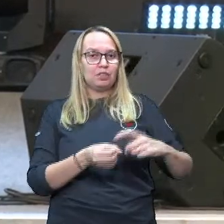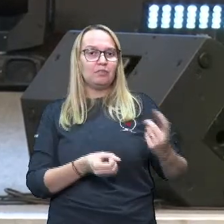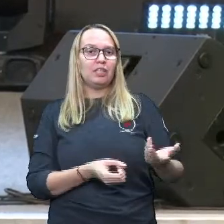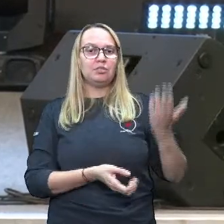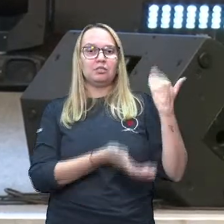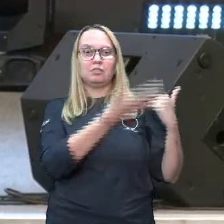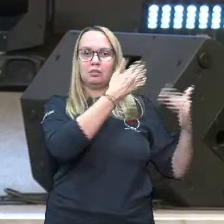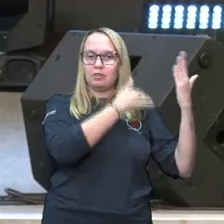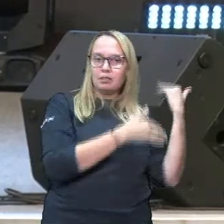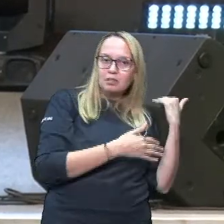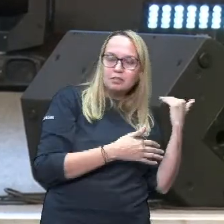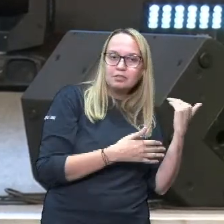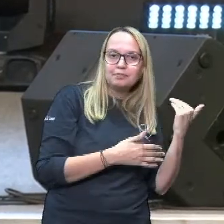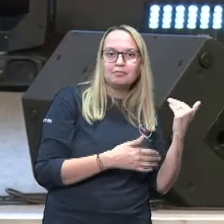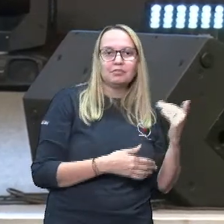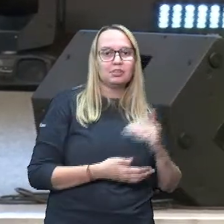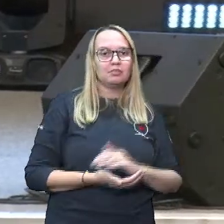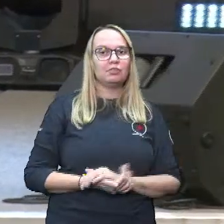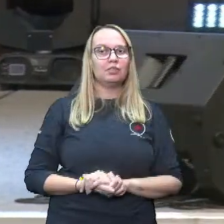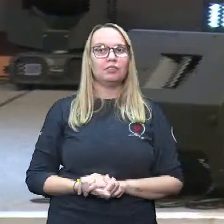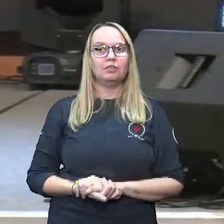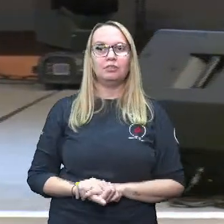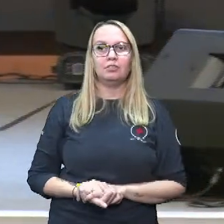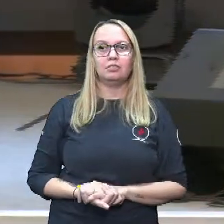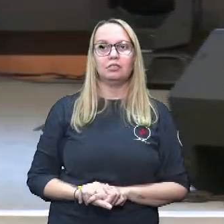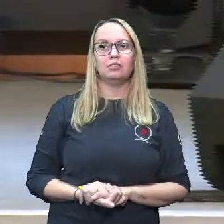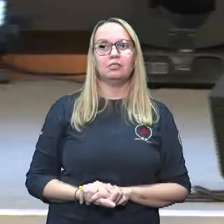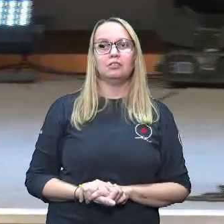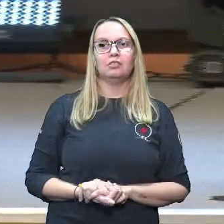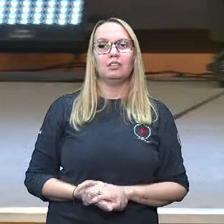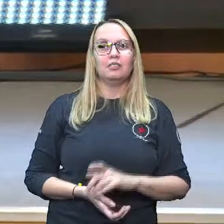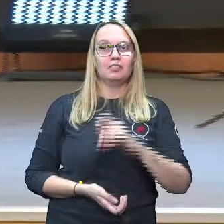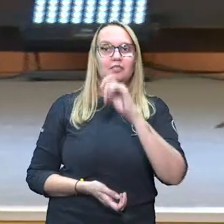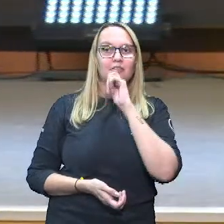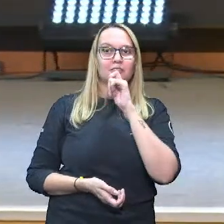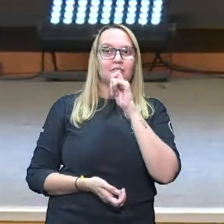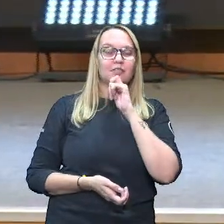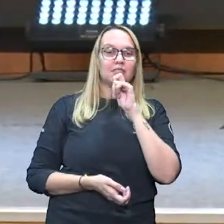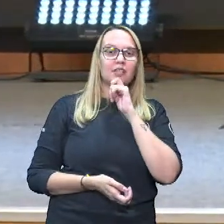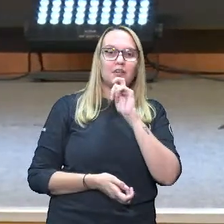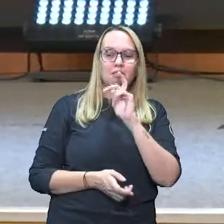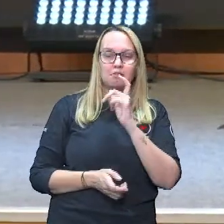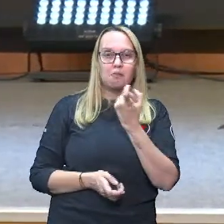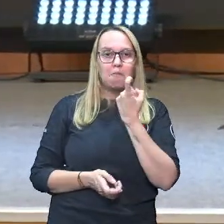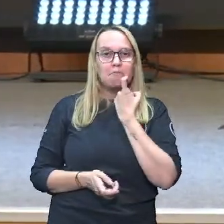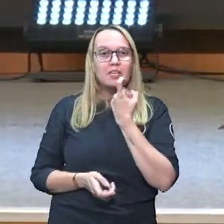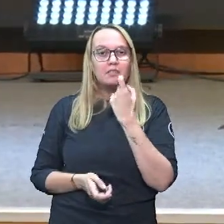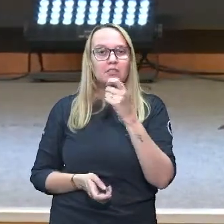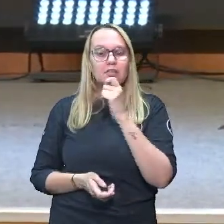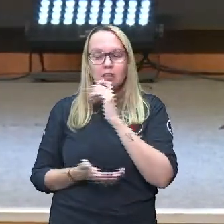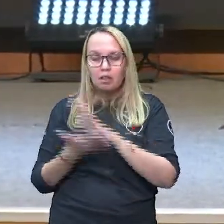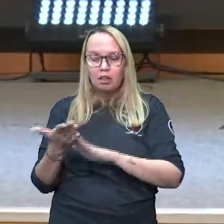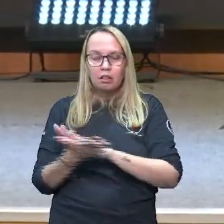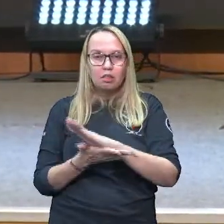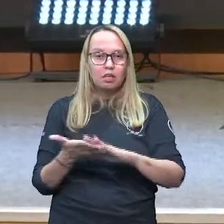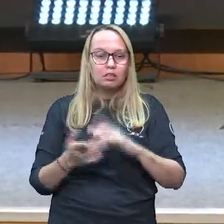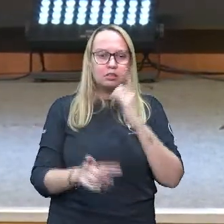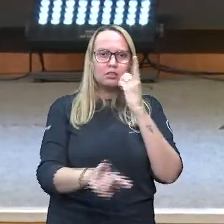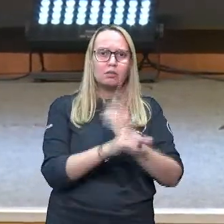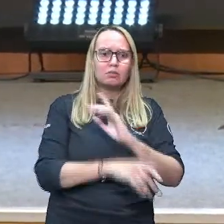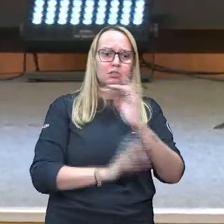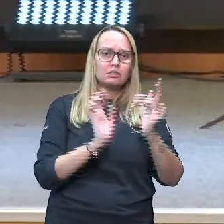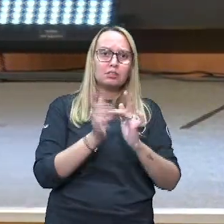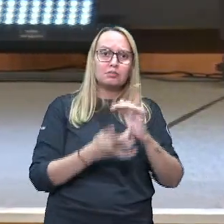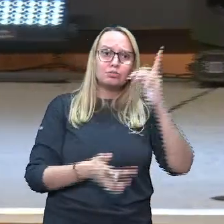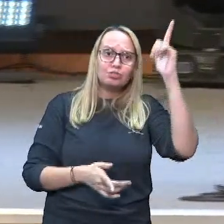Aí o que acontece? Está lá o Pedrão saindo do mar, sem peixe, sem nada, dá de cara com Jesus de novo na beira da praia, no mesmo